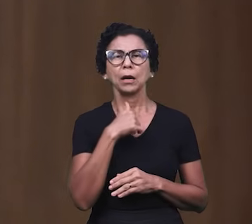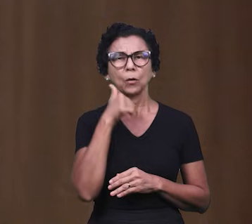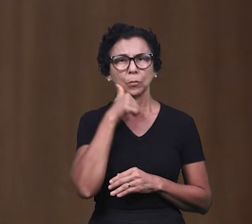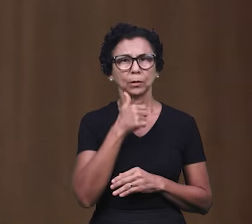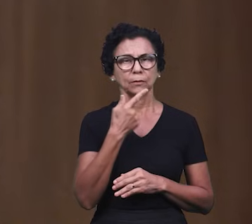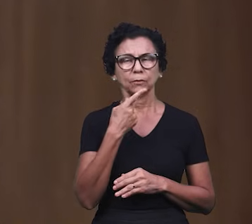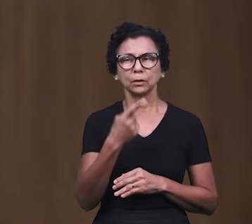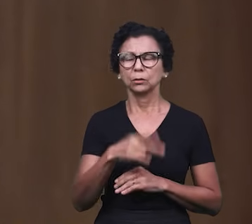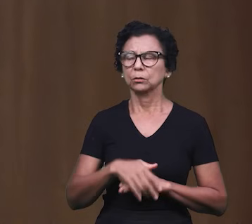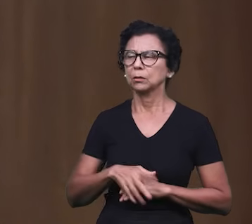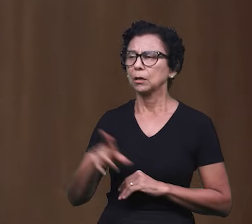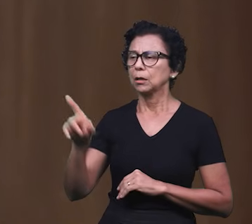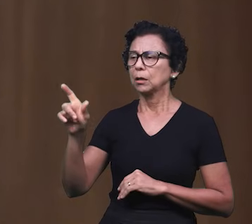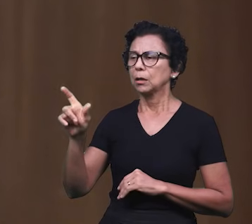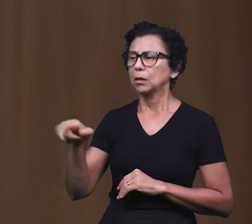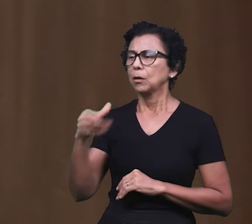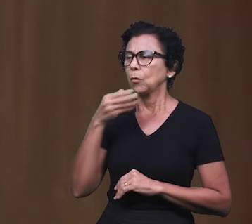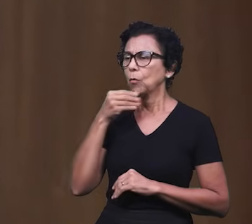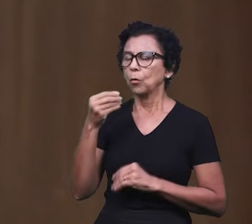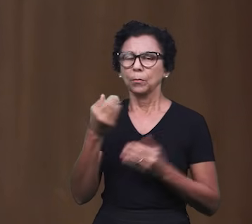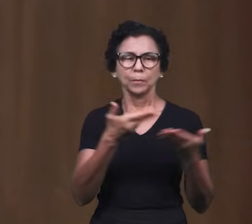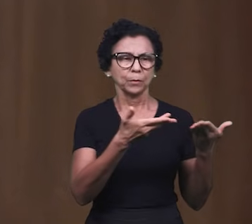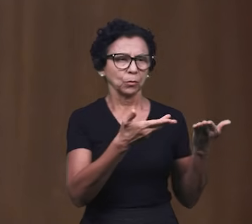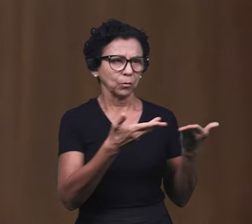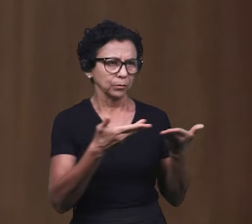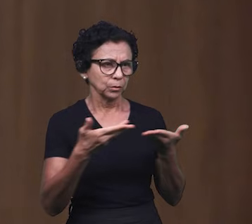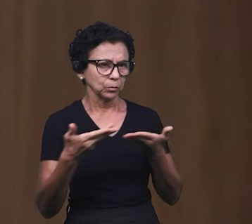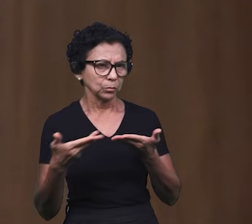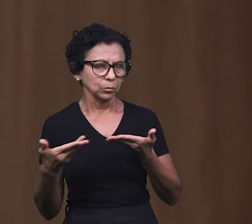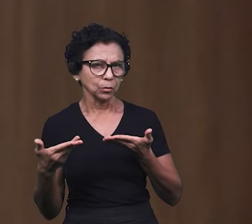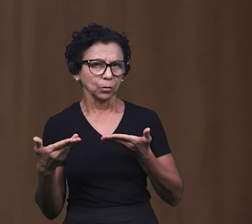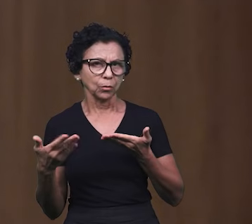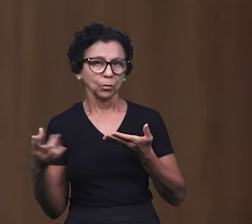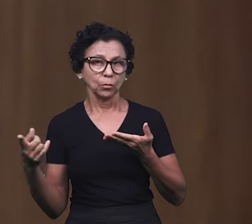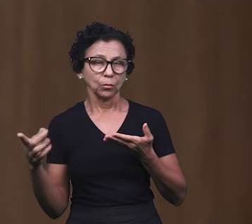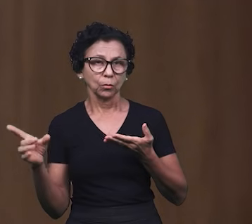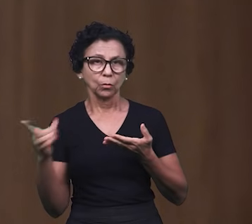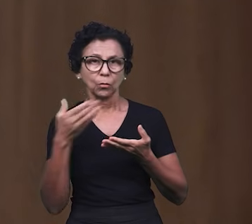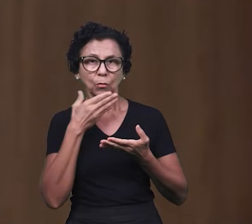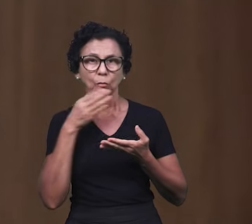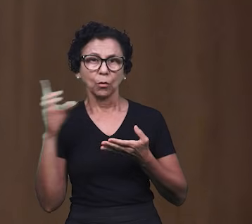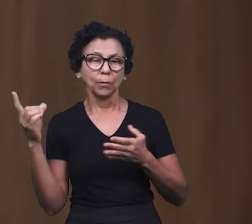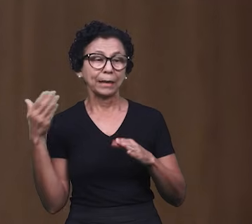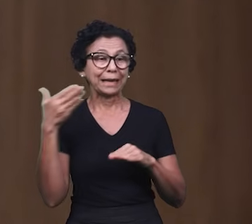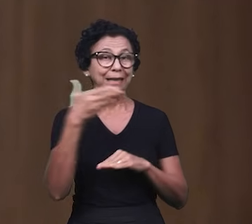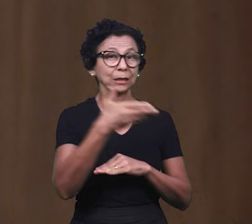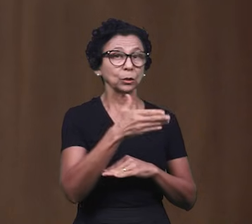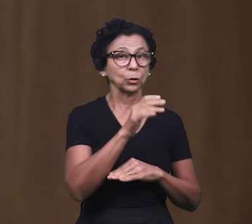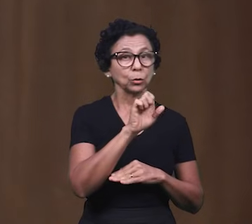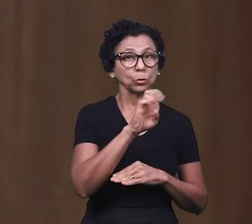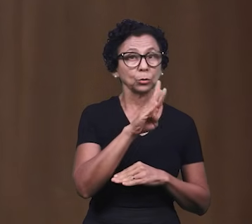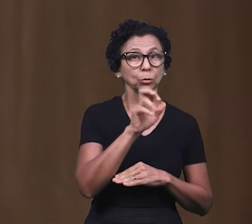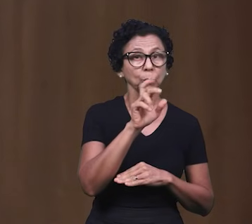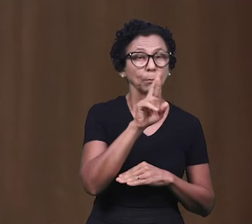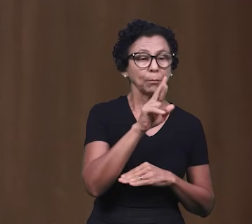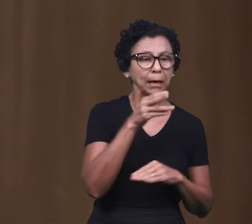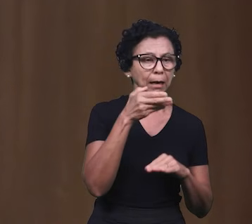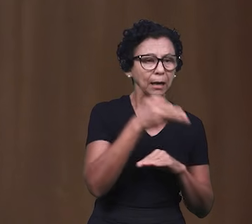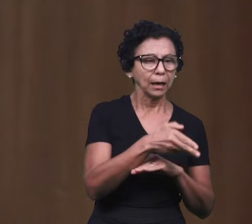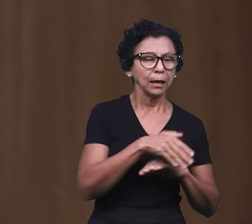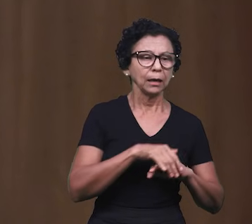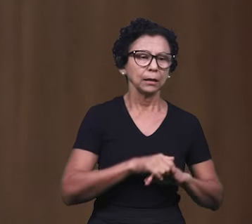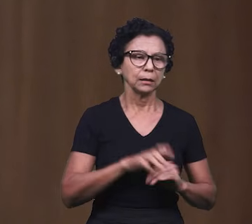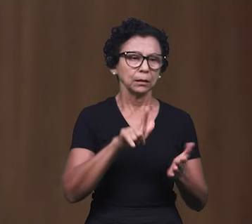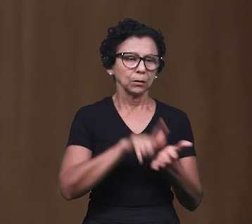bar e a dele, né, com a sua delicadeza em entrar e me entregar o convite e simultaneamente me